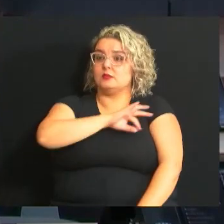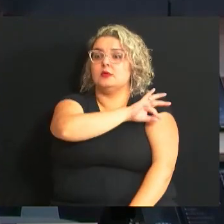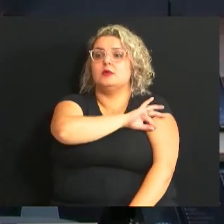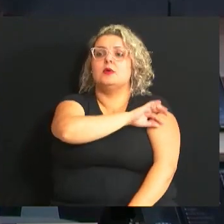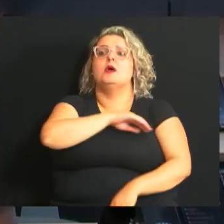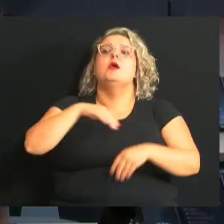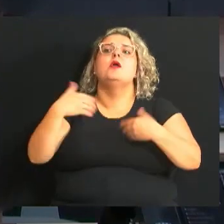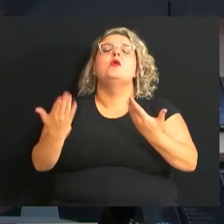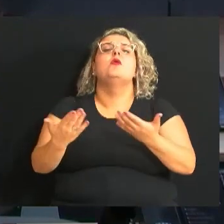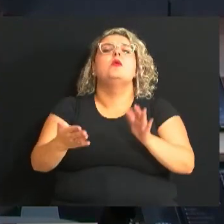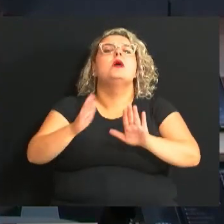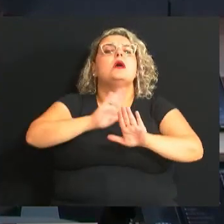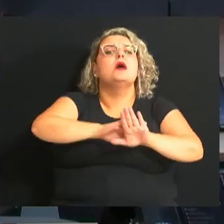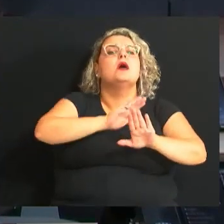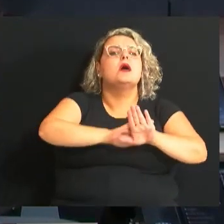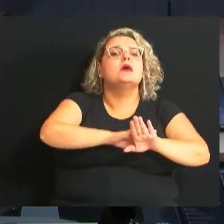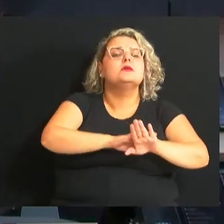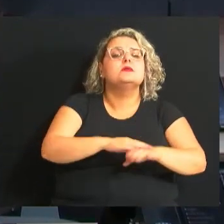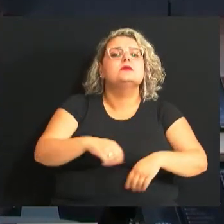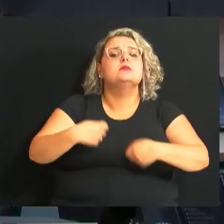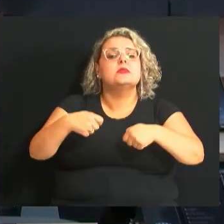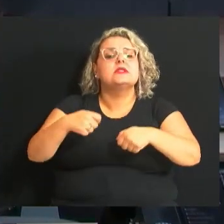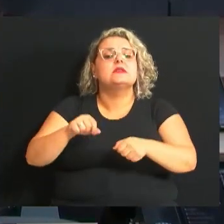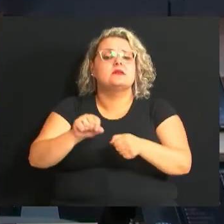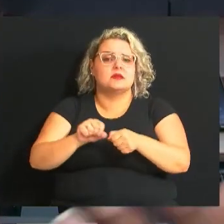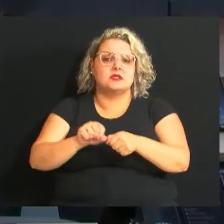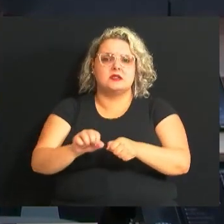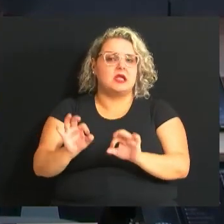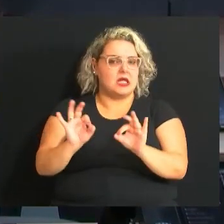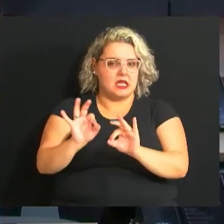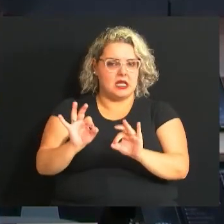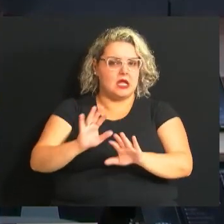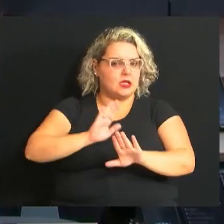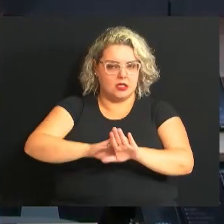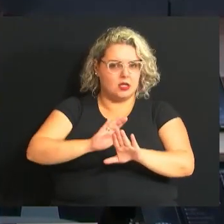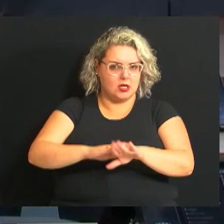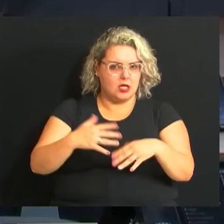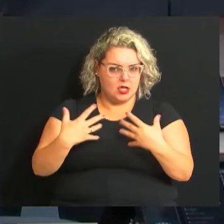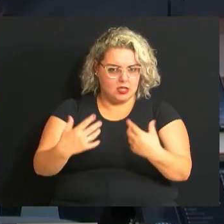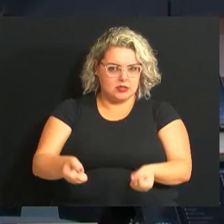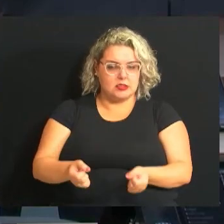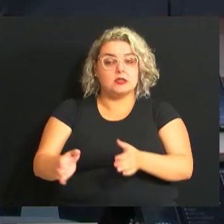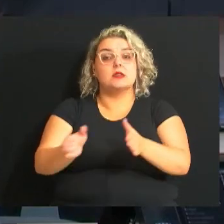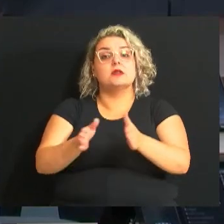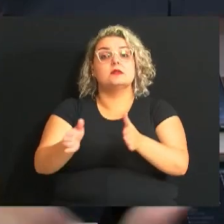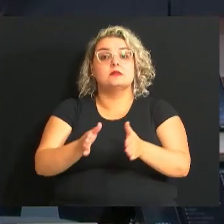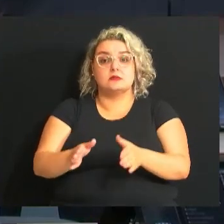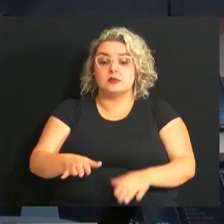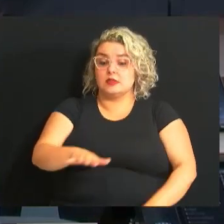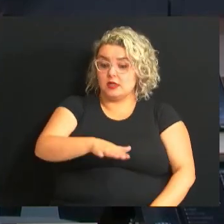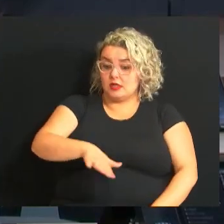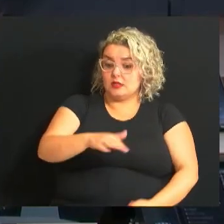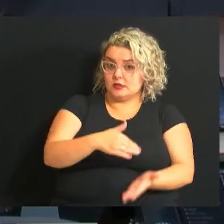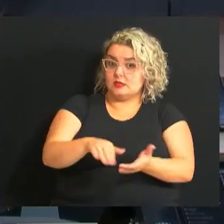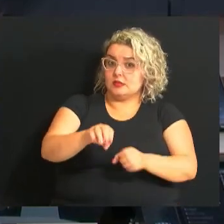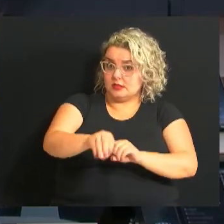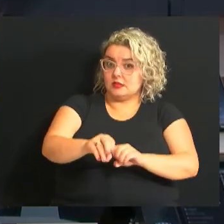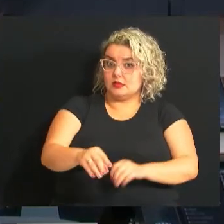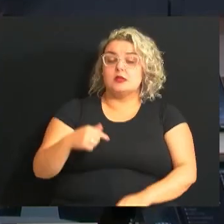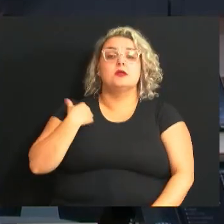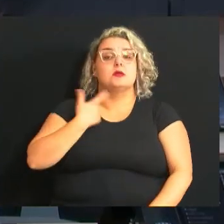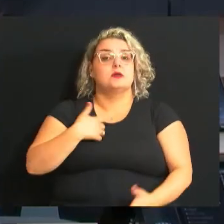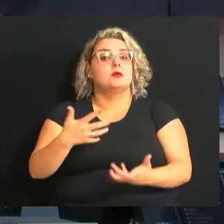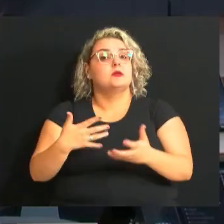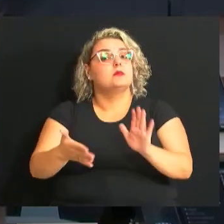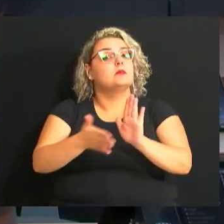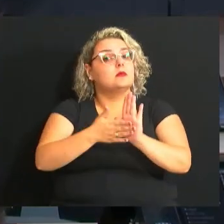que devem ser tomados? E se não tiver nenhum procedimento adotado via Secretaria de Educação, a gente gostaria de propor um procedimento,